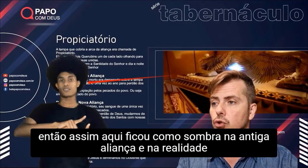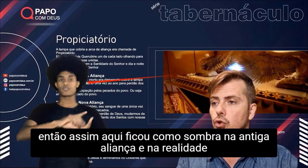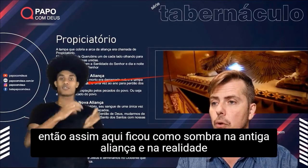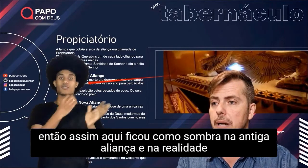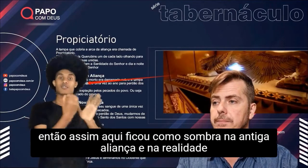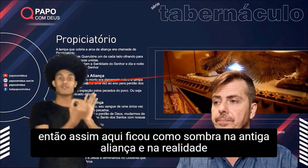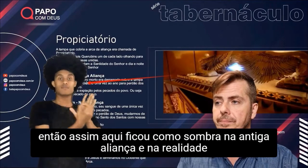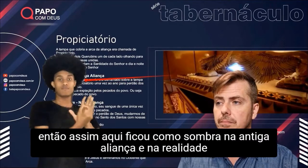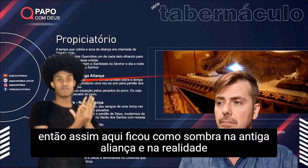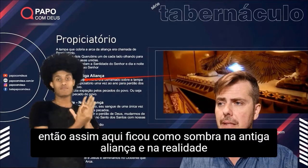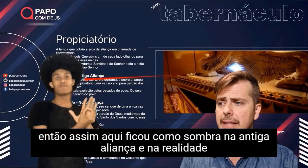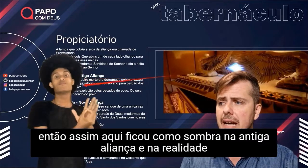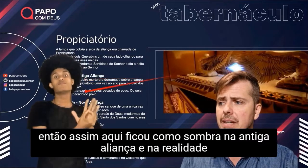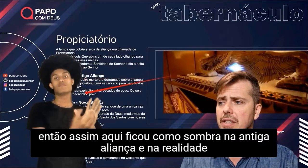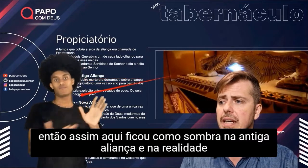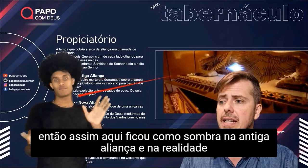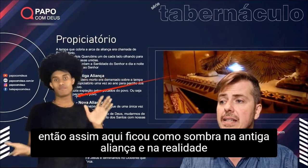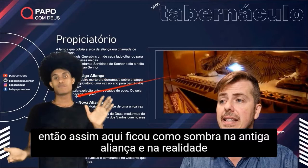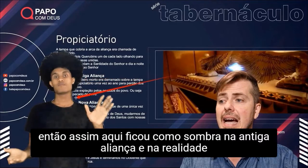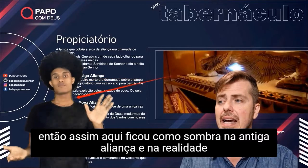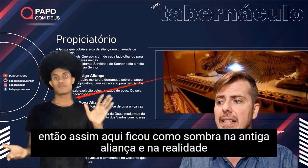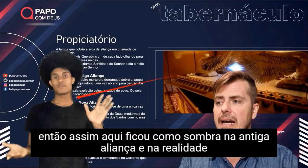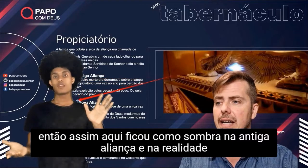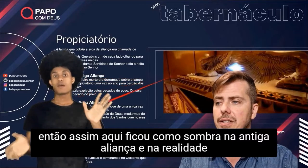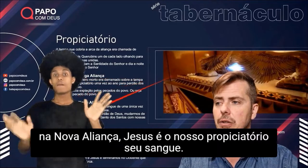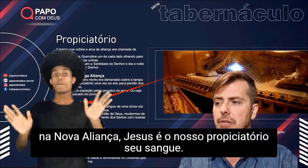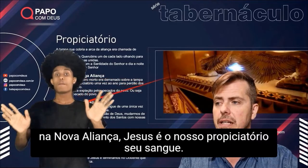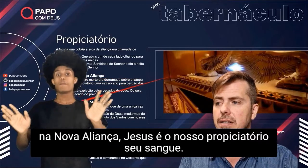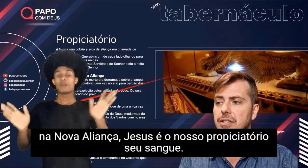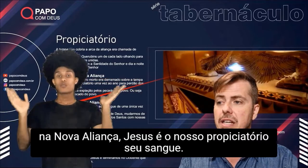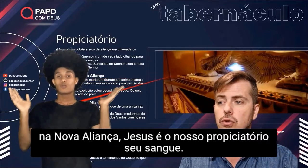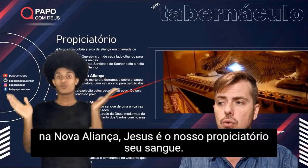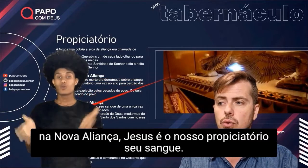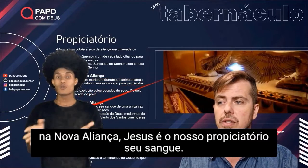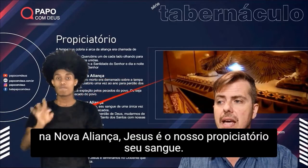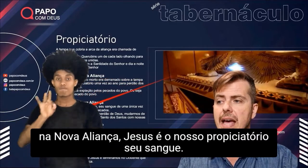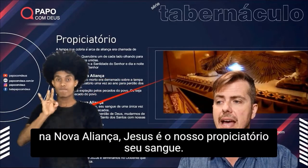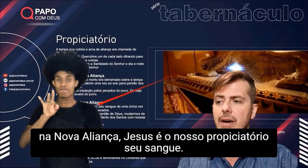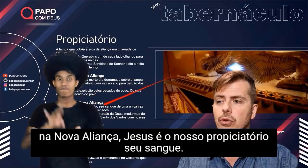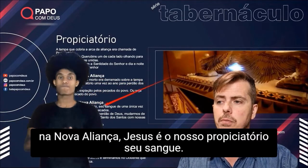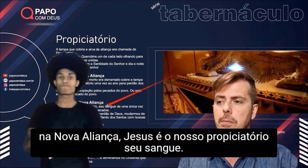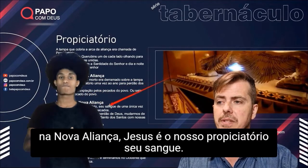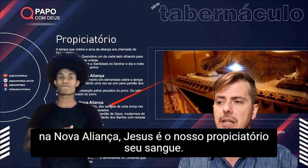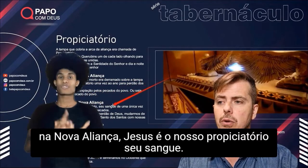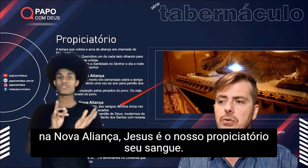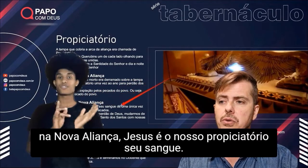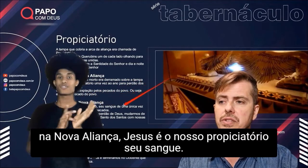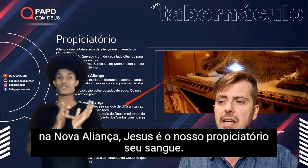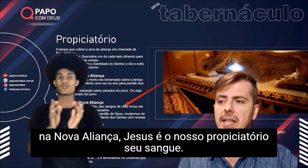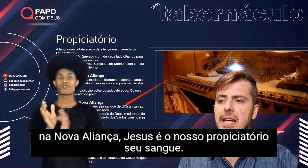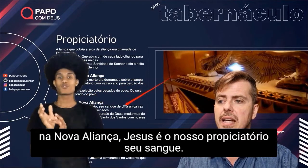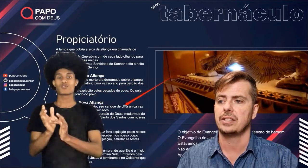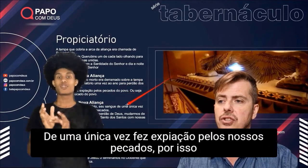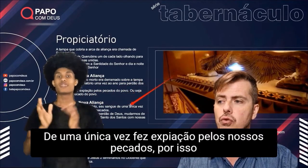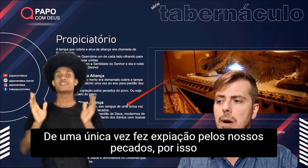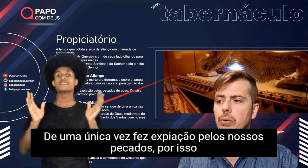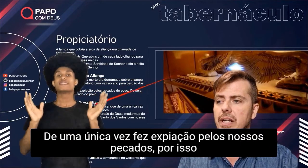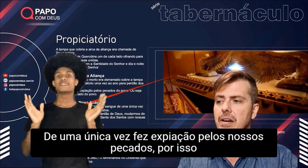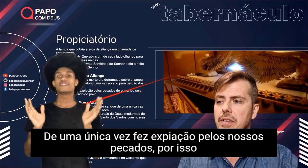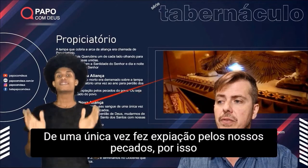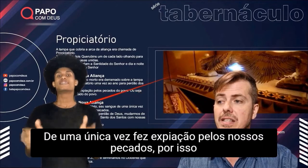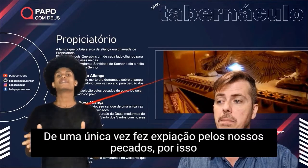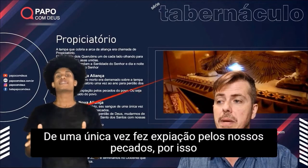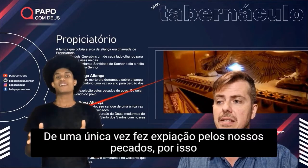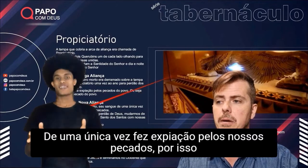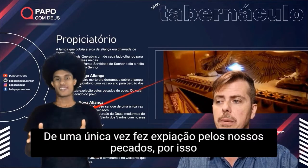ficou como sombra na antiga aliança, e na realidade, na nova aliança, Jesus é o nosso propiciatório, o seu sangue de uma